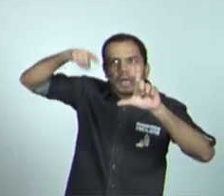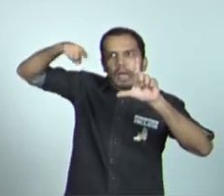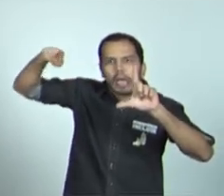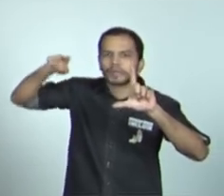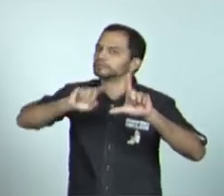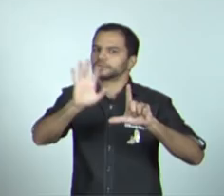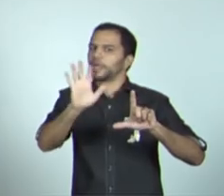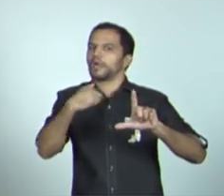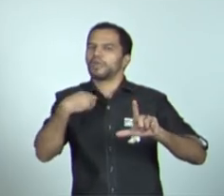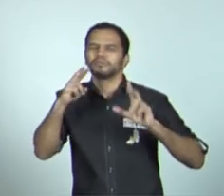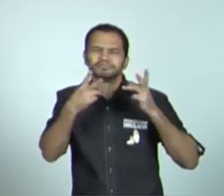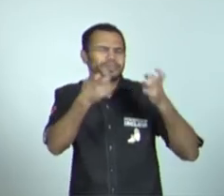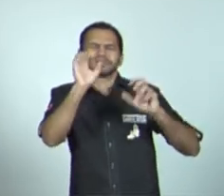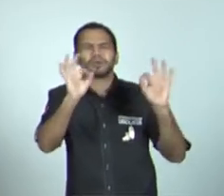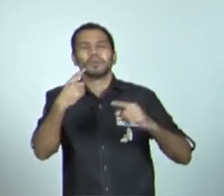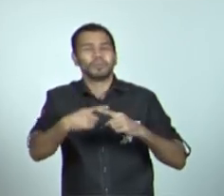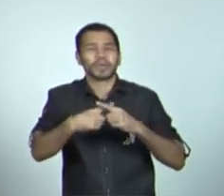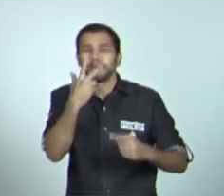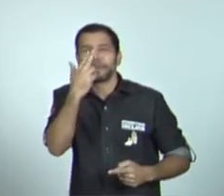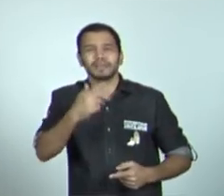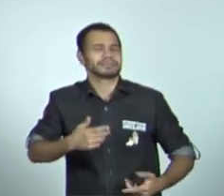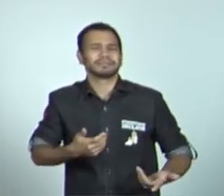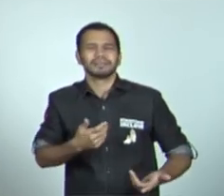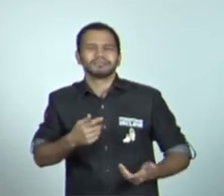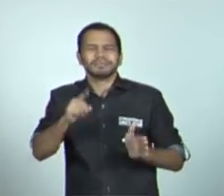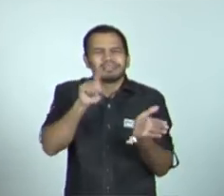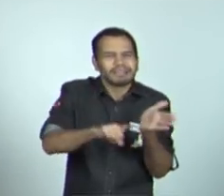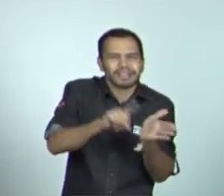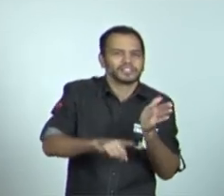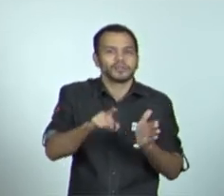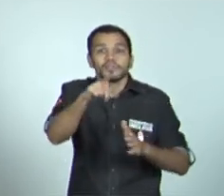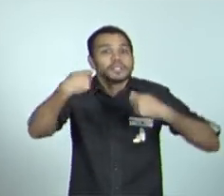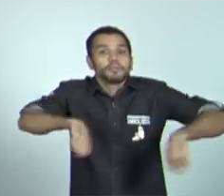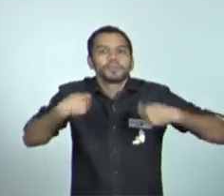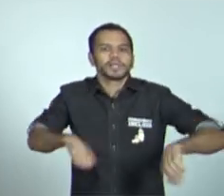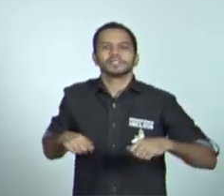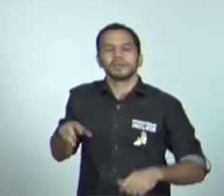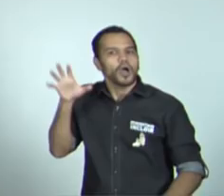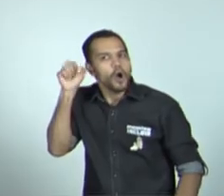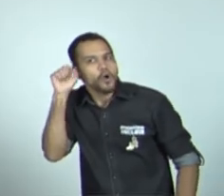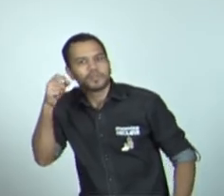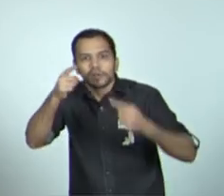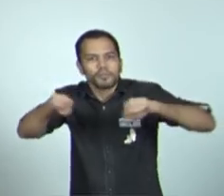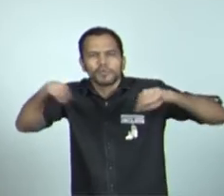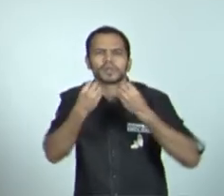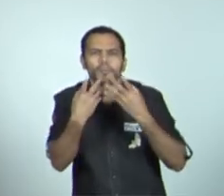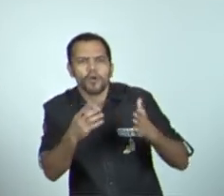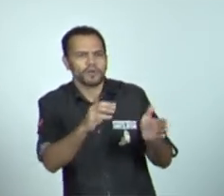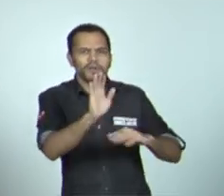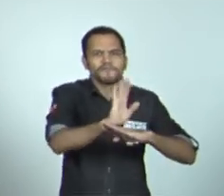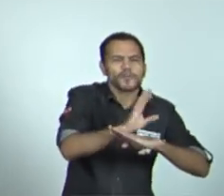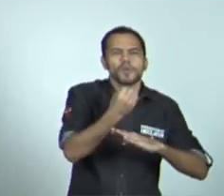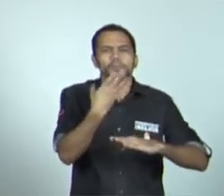ficar minha vida pegue a sua palavra pega uma boa música faça alguma coisa construtiva beijo um bom filme que